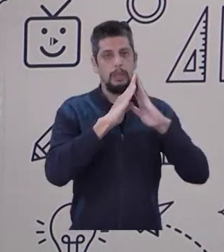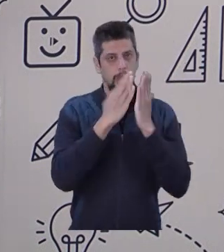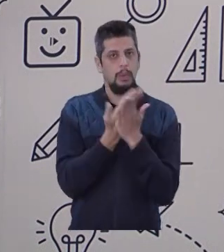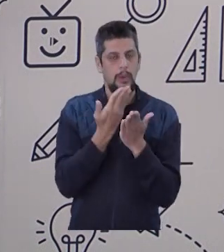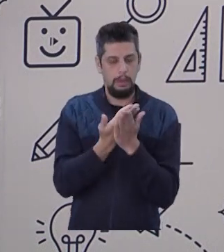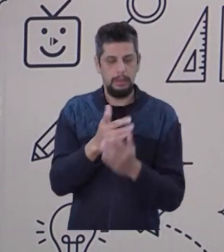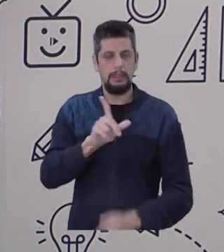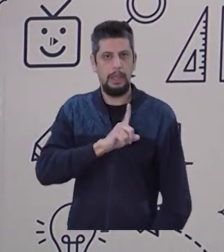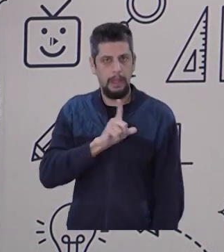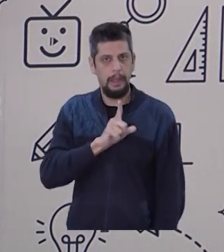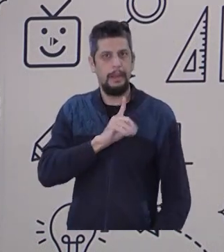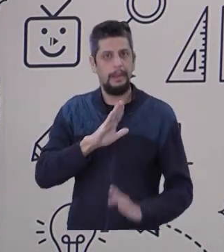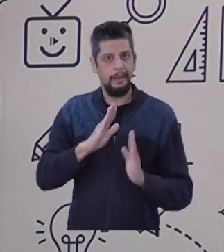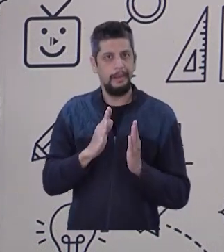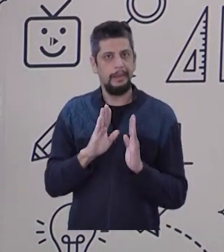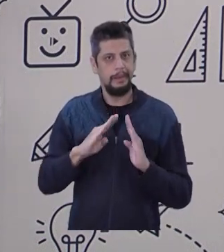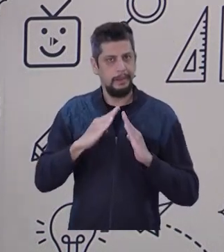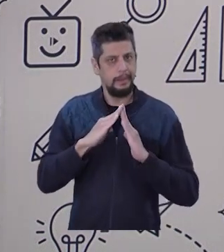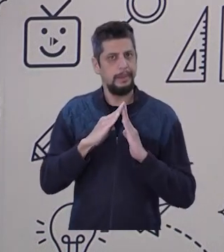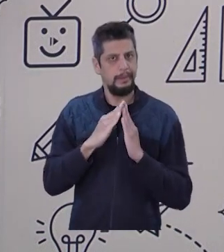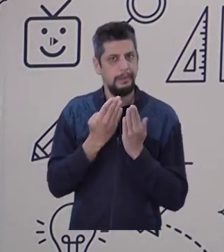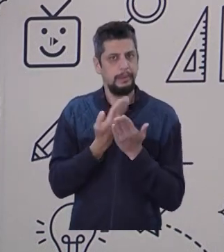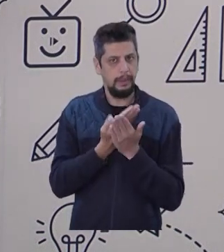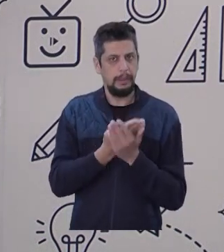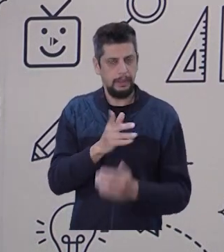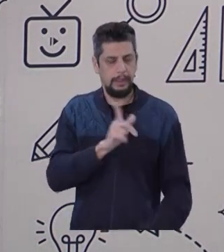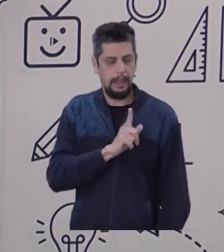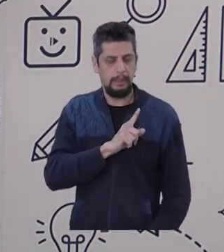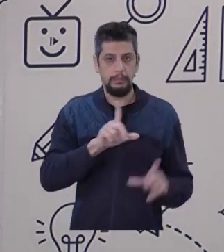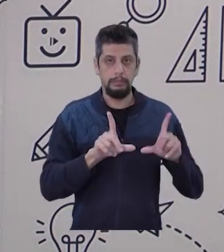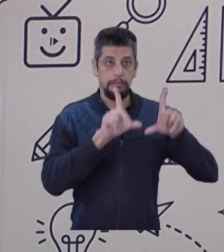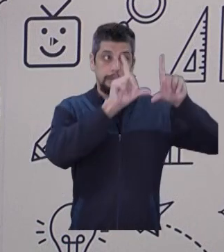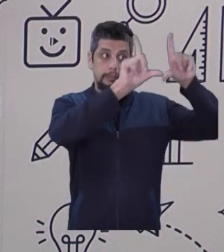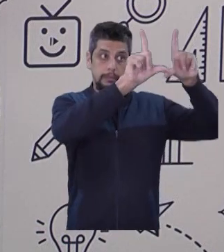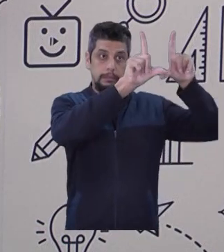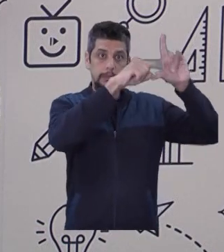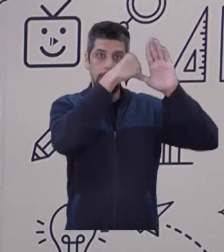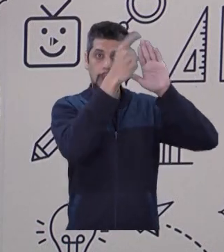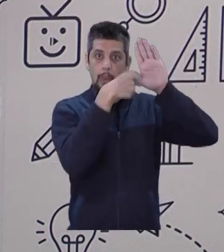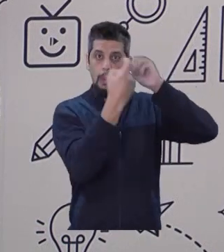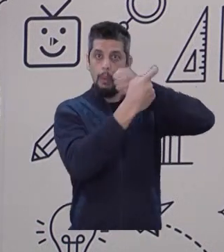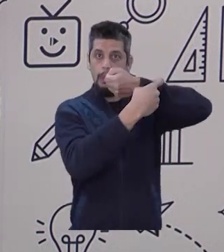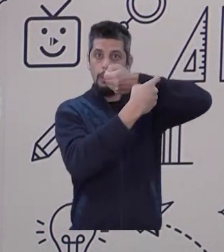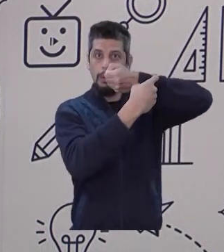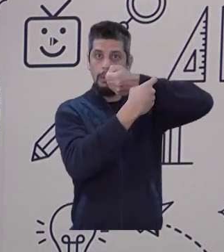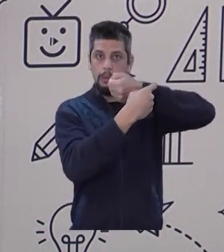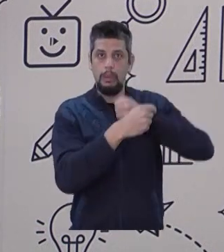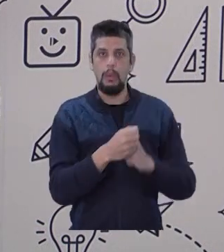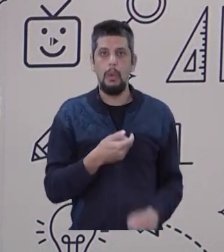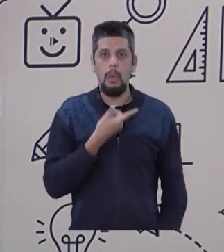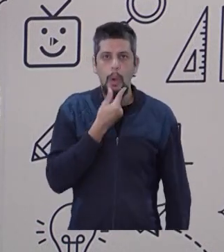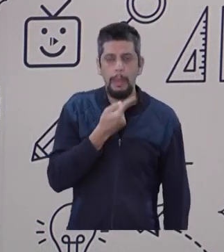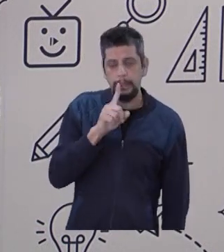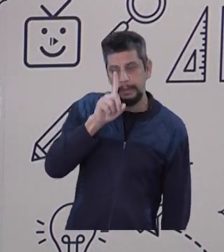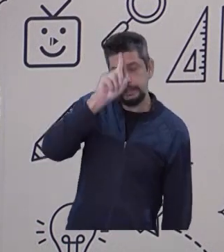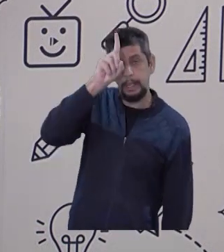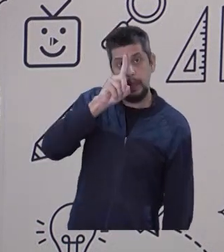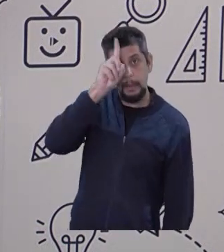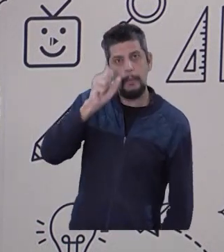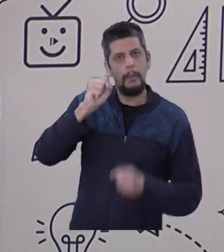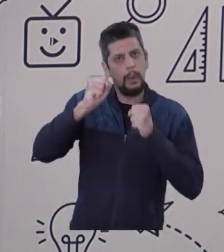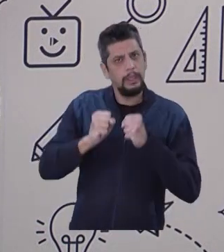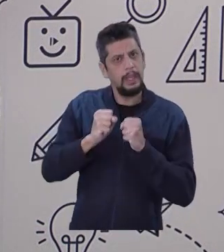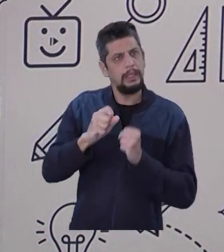vem, escola, tem, escola, né? Escola, na sala de aula tem o relógio. Isso mesmo. Então, são alguns instrumentos que o homem criou para que a